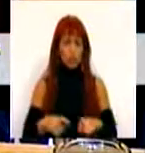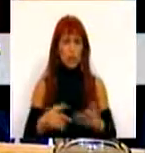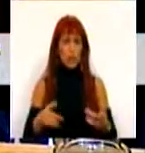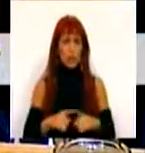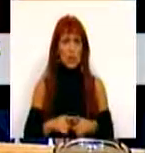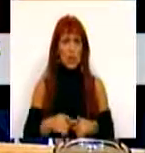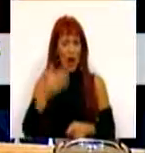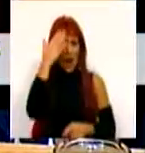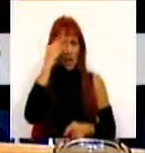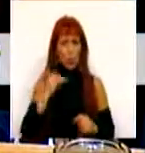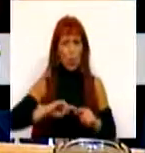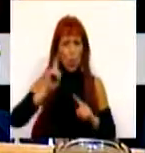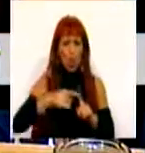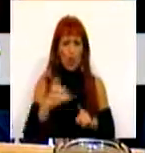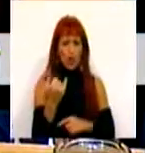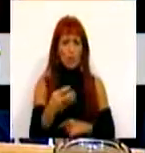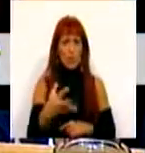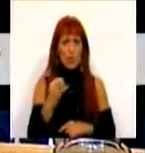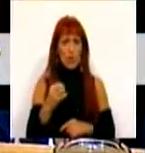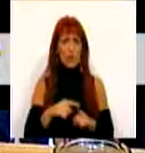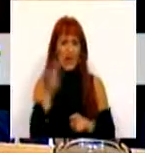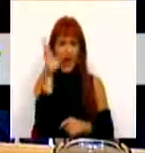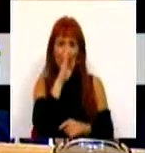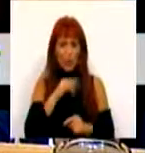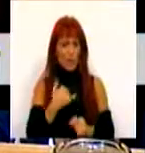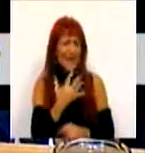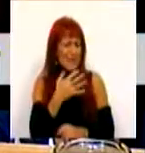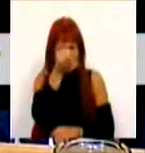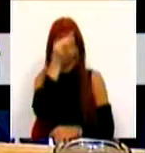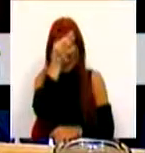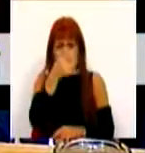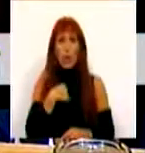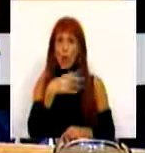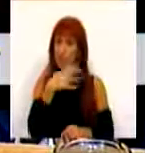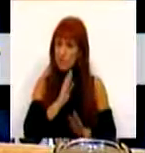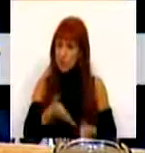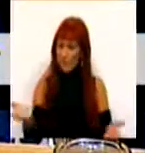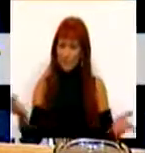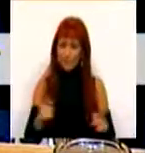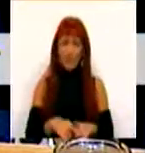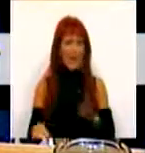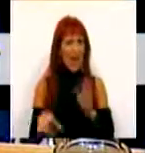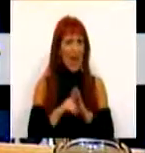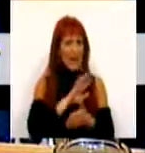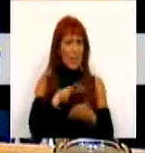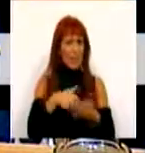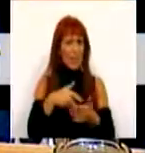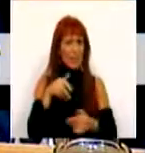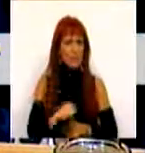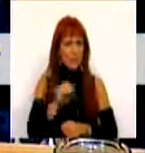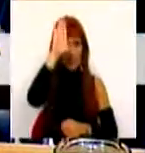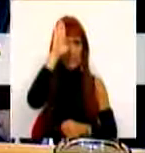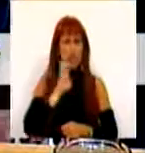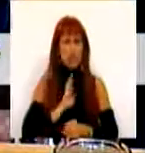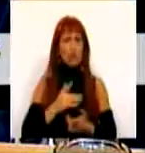Em segundo lugar, já estamos na previsão para 2018 e com aplicação rigorosa, como tive ocasião de dizer, da Lei de Programação Militar,